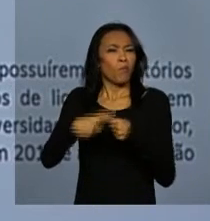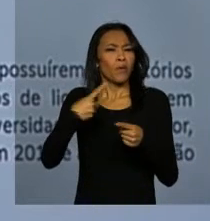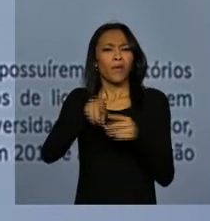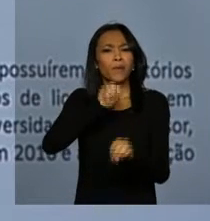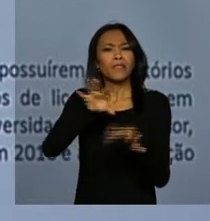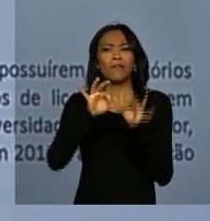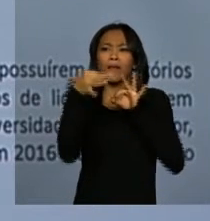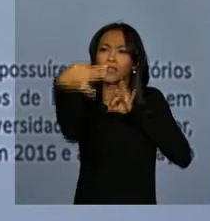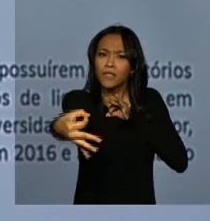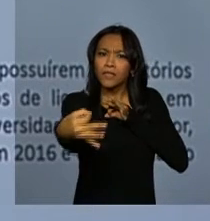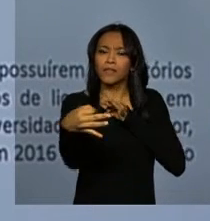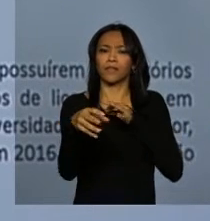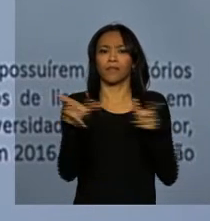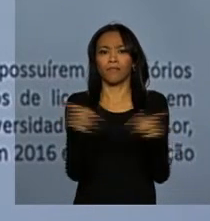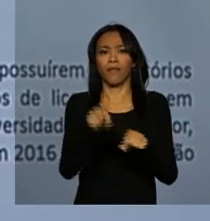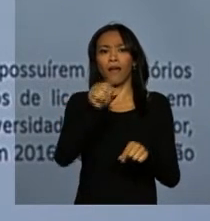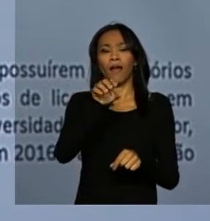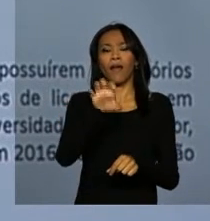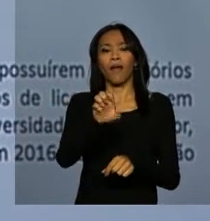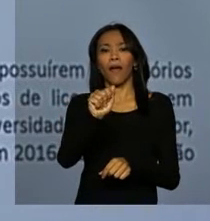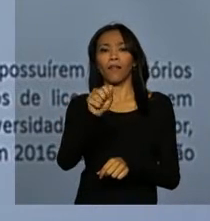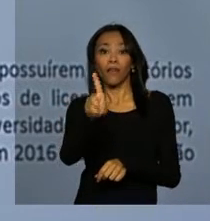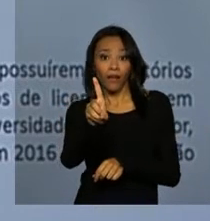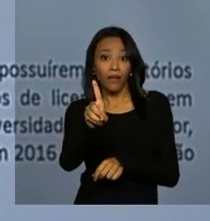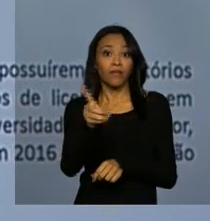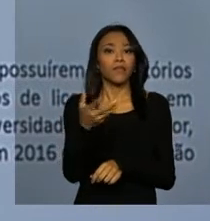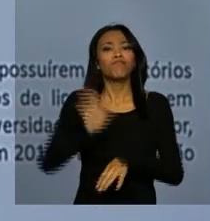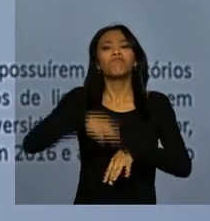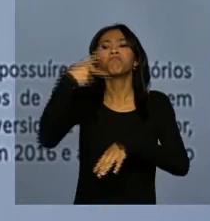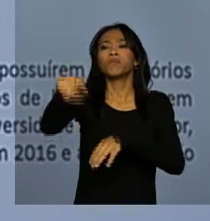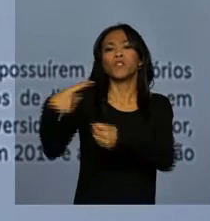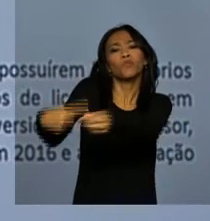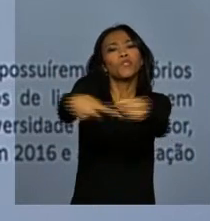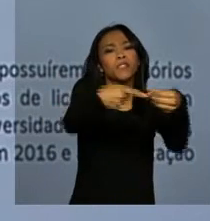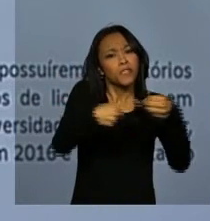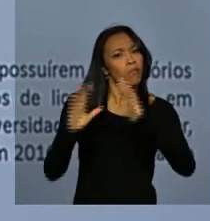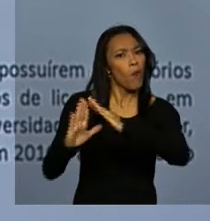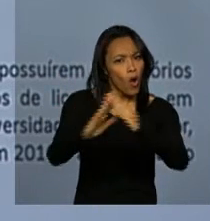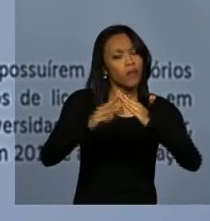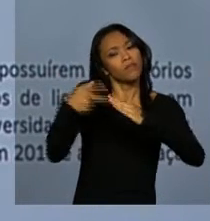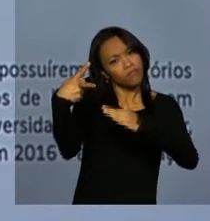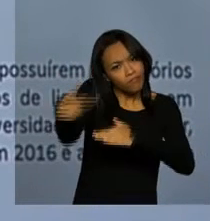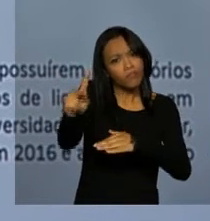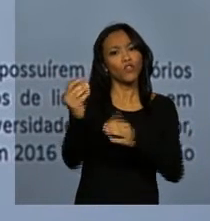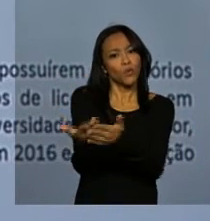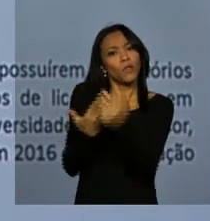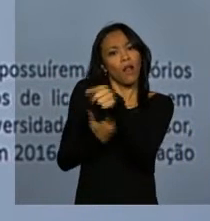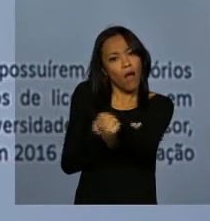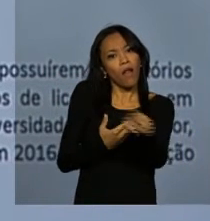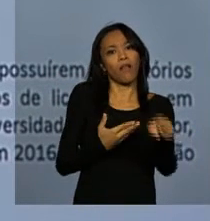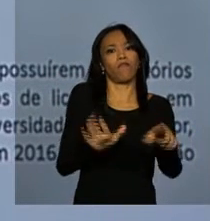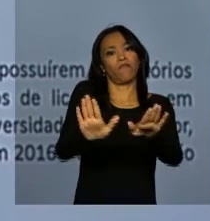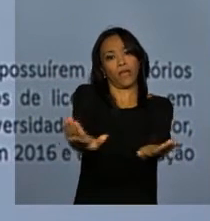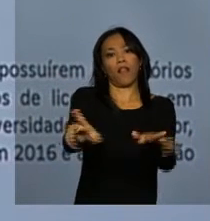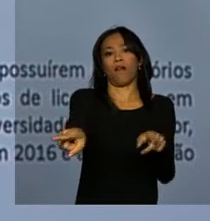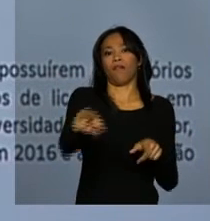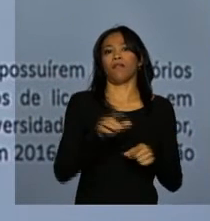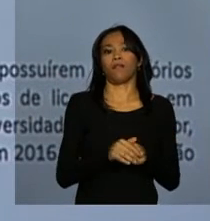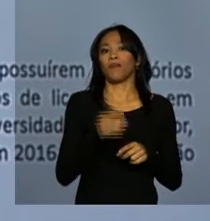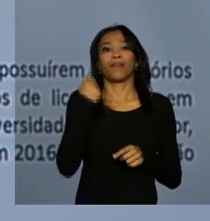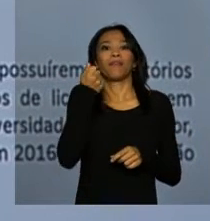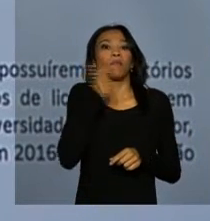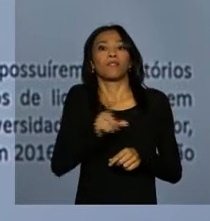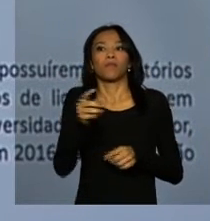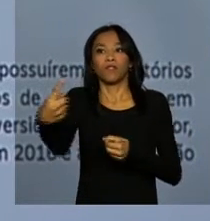permite que o professor faça a sua habitação no município que dirige o que é fundamental para manter o professor na rede não tem como sair da